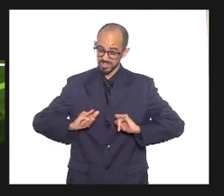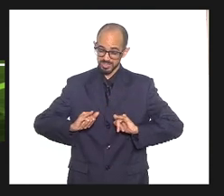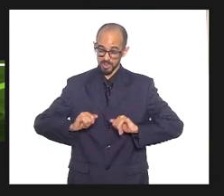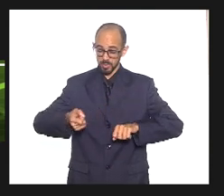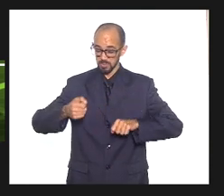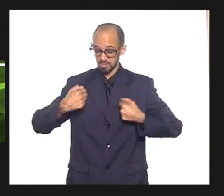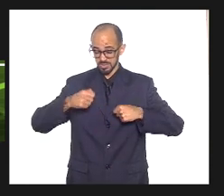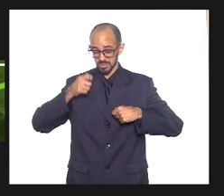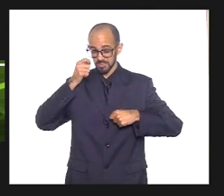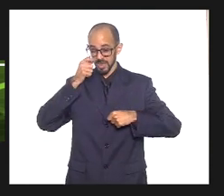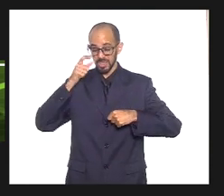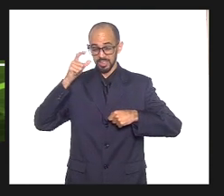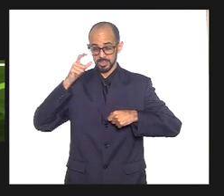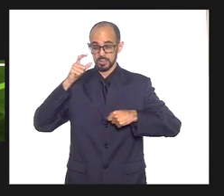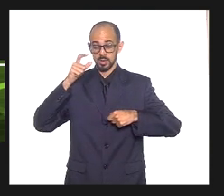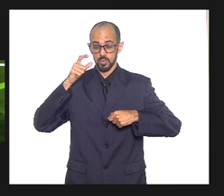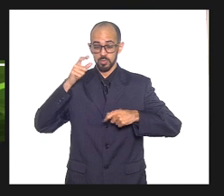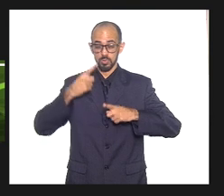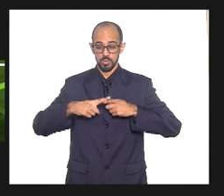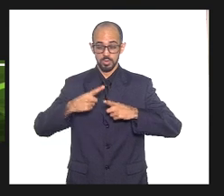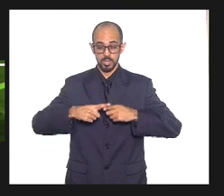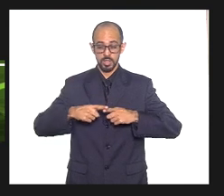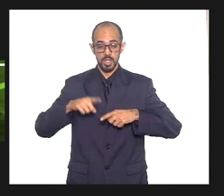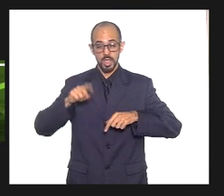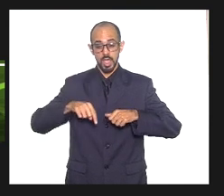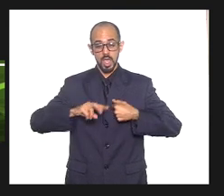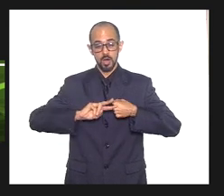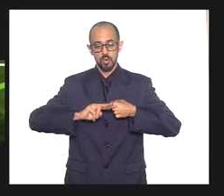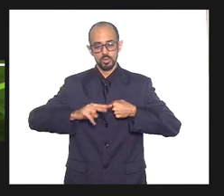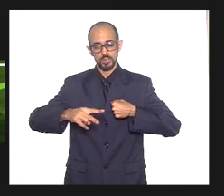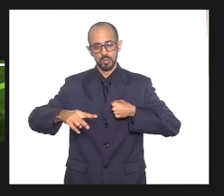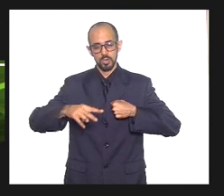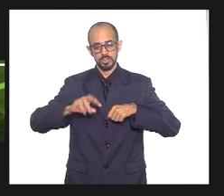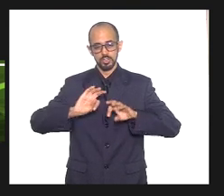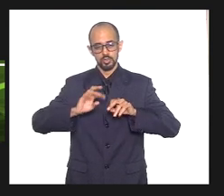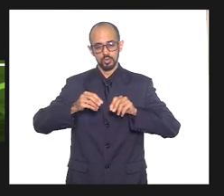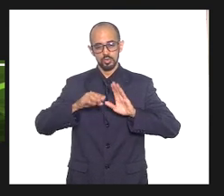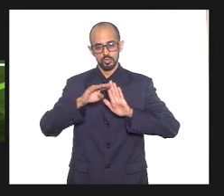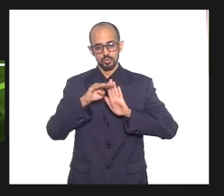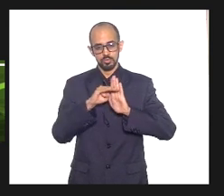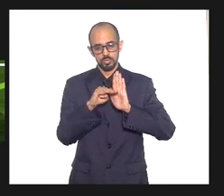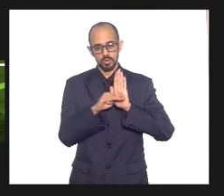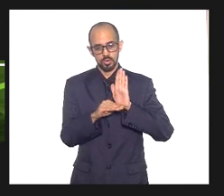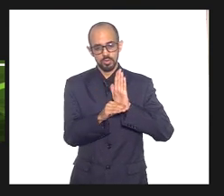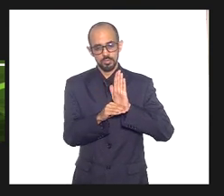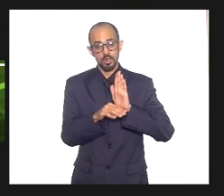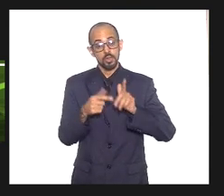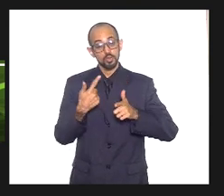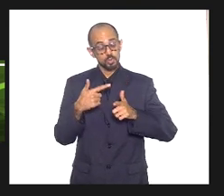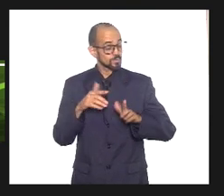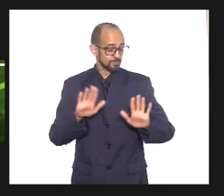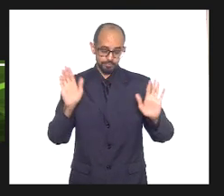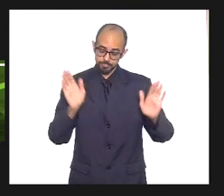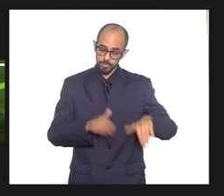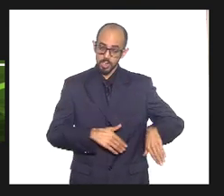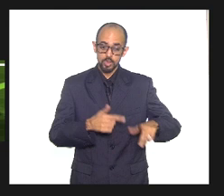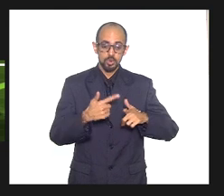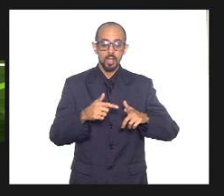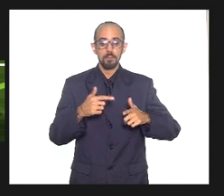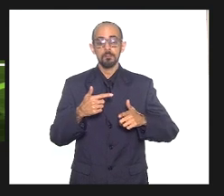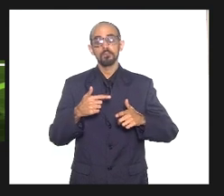taxa muito alta, enfim, fruto dos problemas que nós estamos enfrentando. Ainda